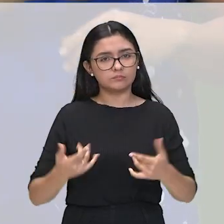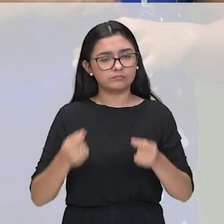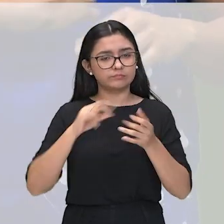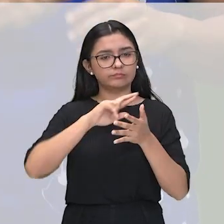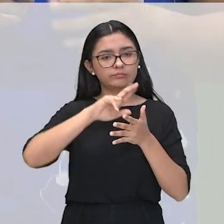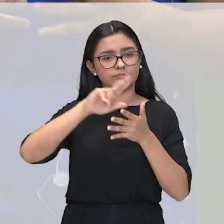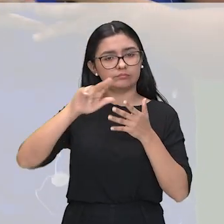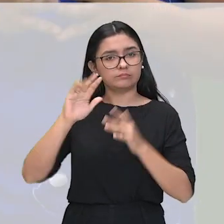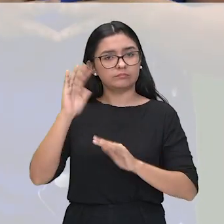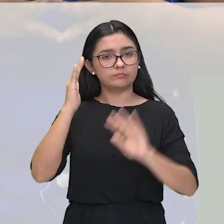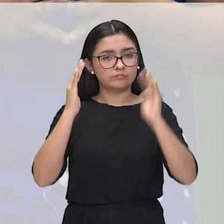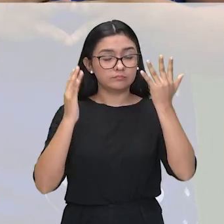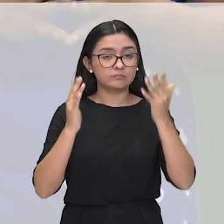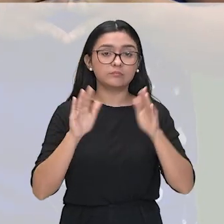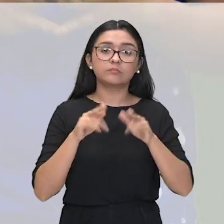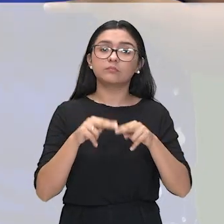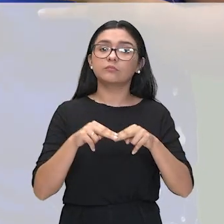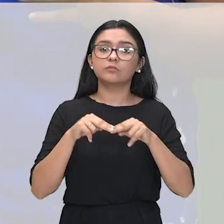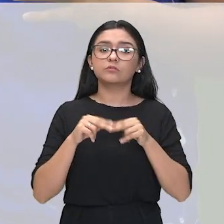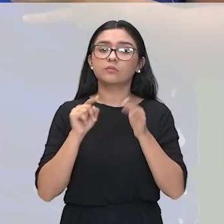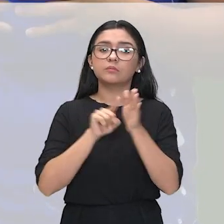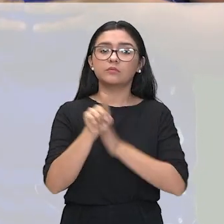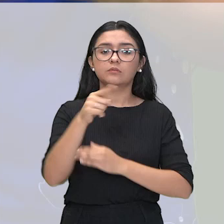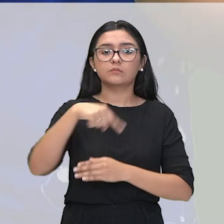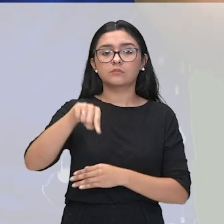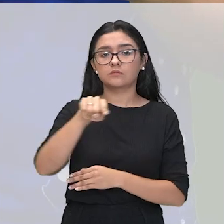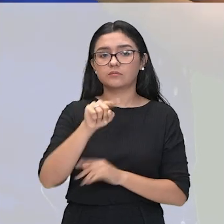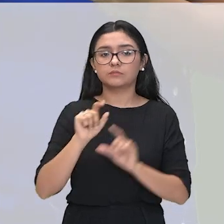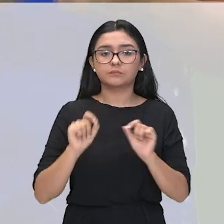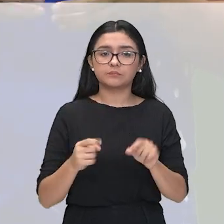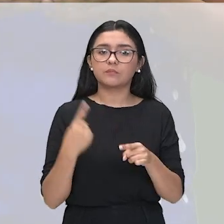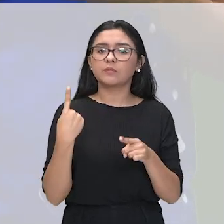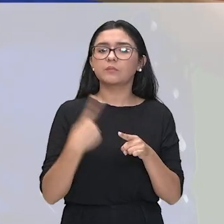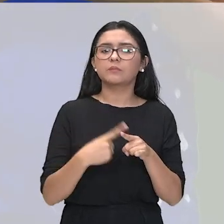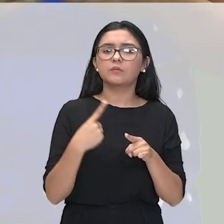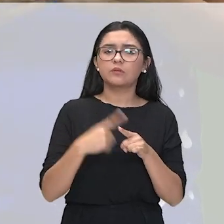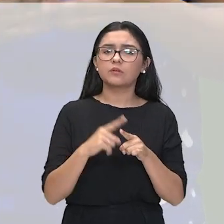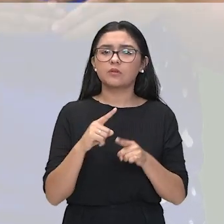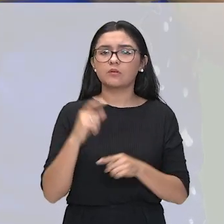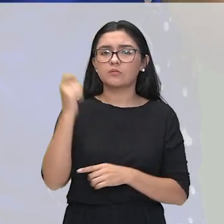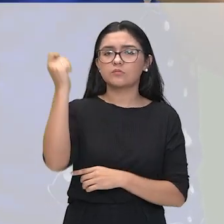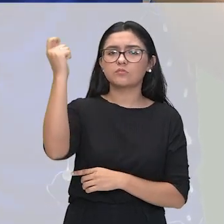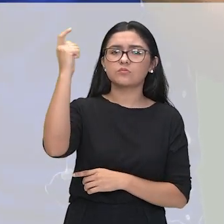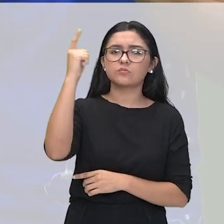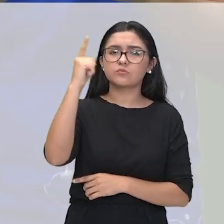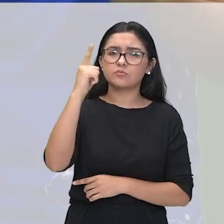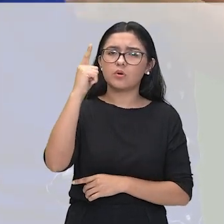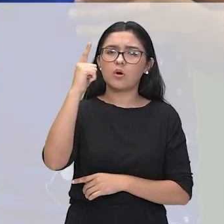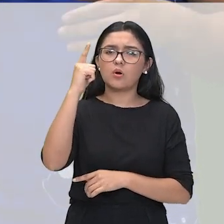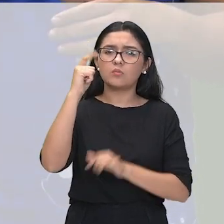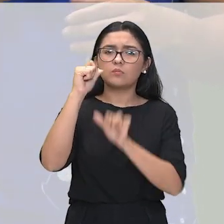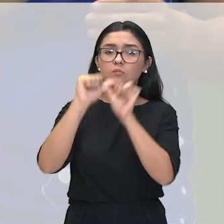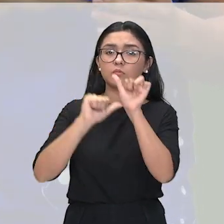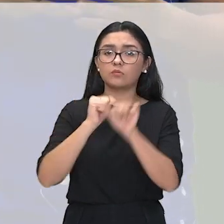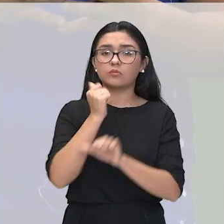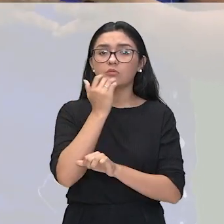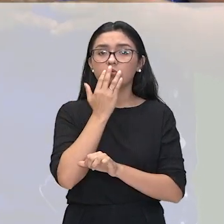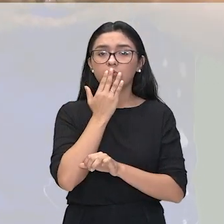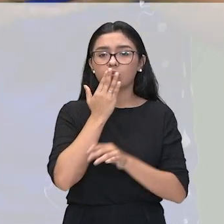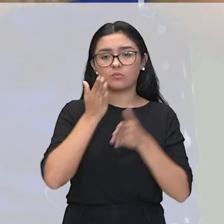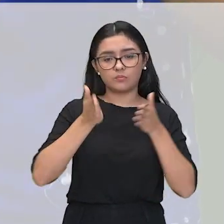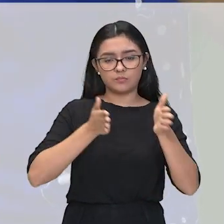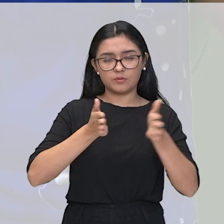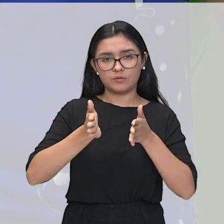por isso eu trouxe uma pergunta aqui para vocês. Olha só, por que o nosso sol fica tão vermelho durante as